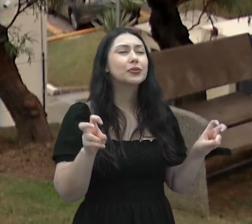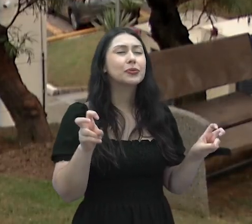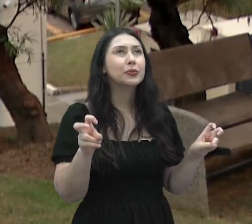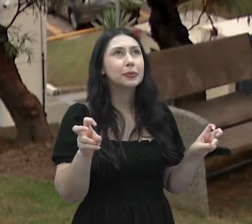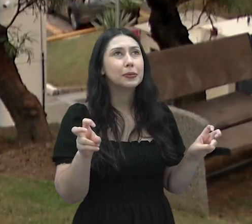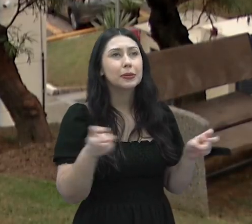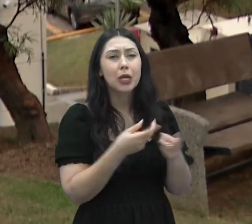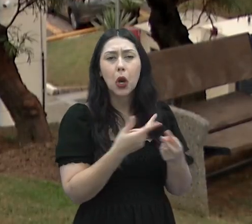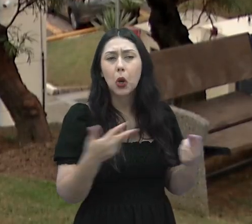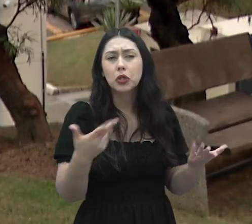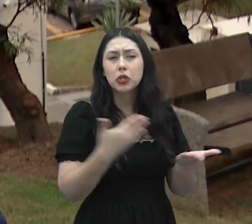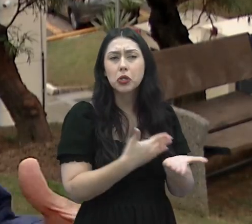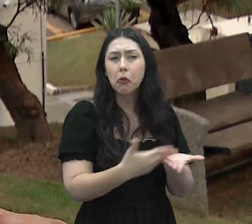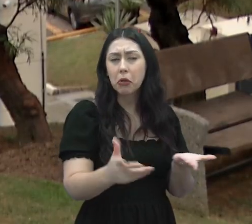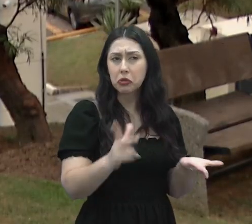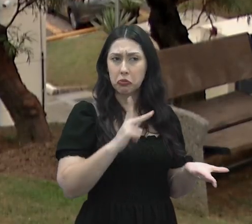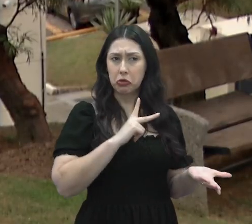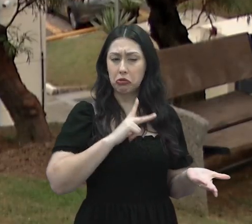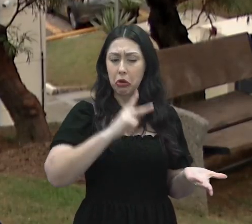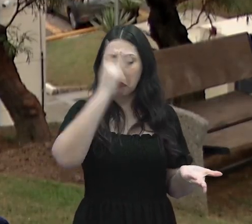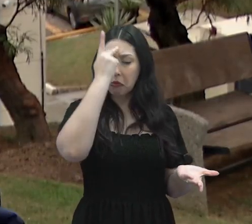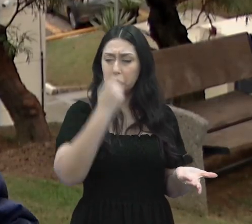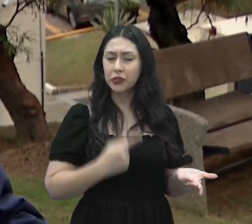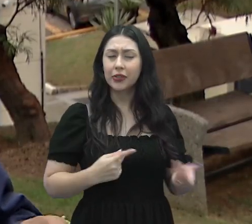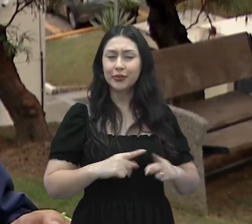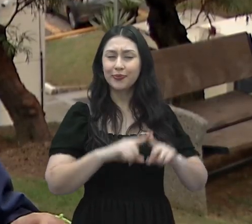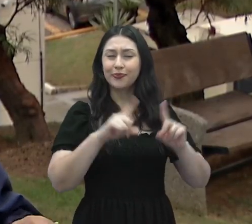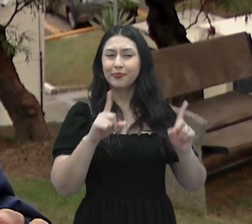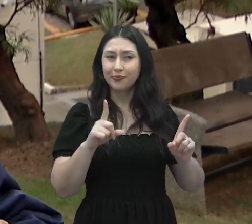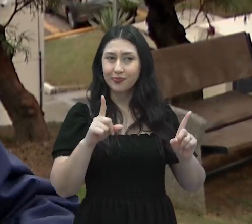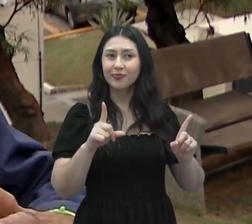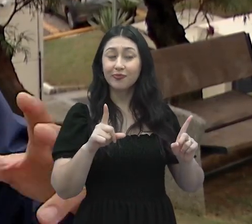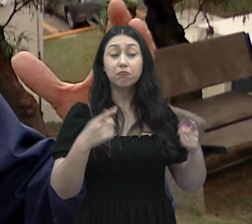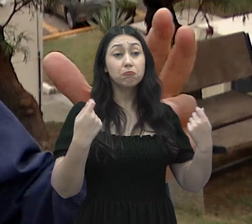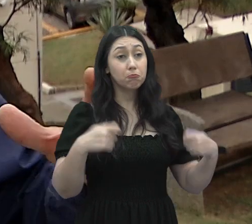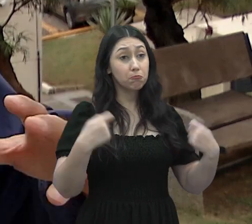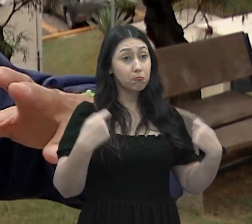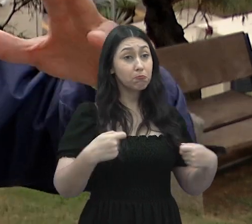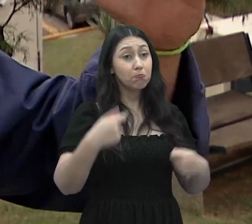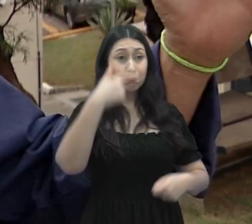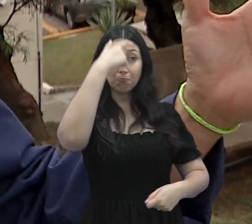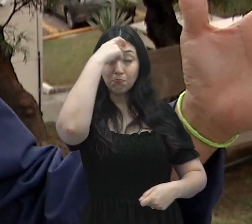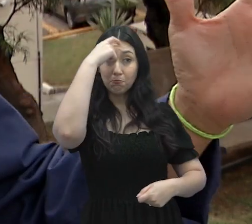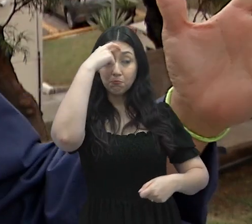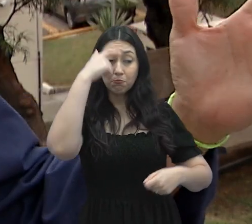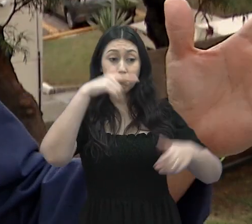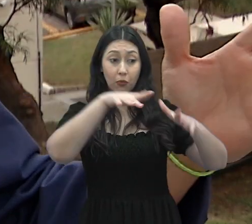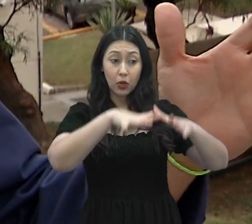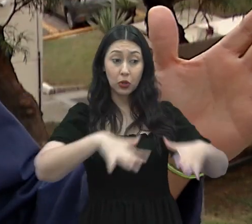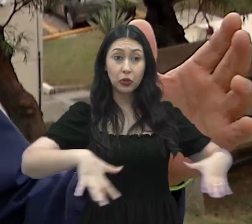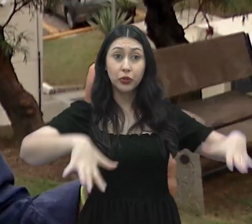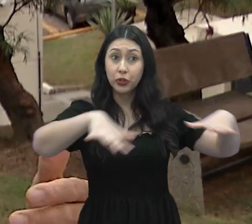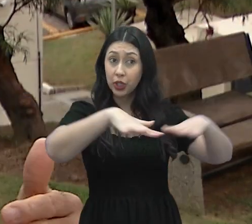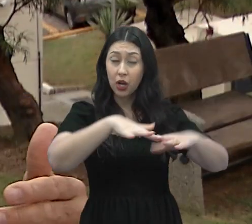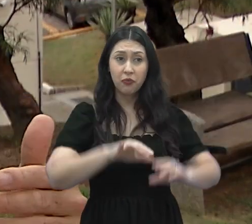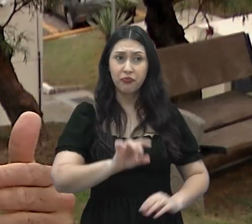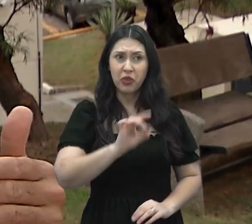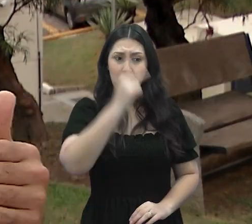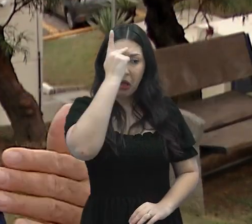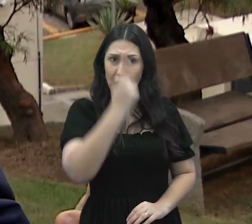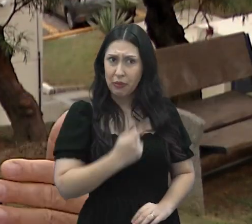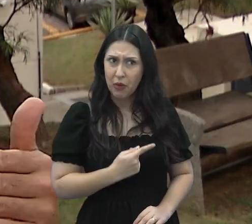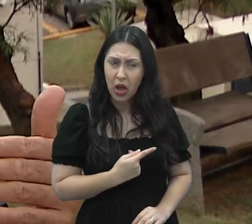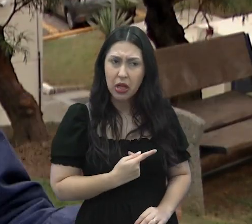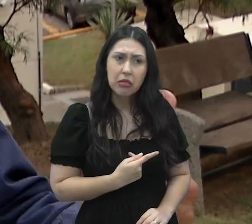falando de algo que começa no indivíduo, mas exige um pensamento sistêmico, né? Ou seja, não é